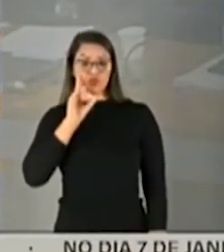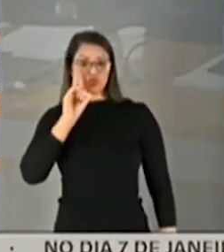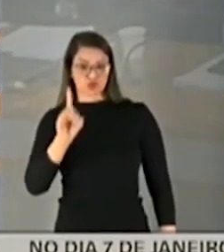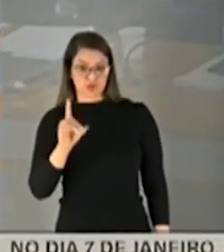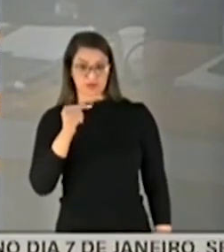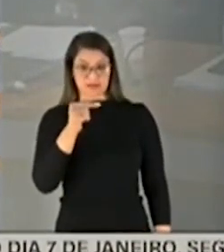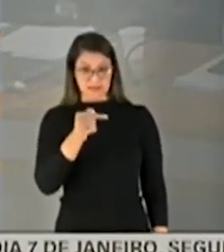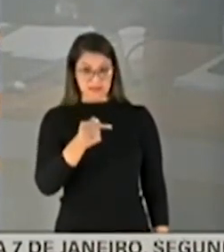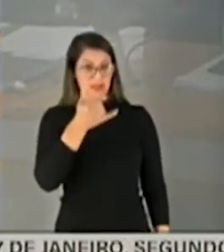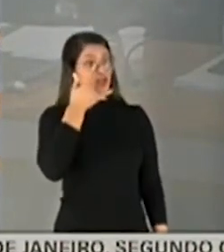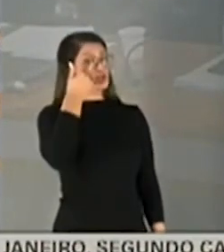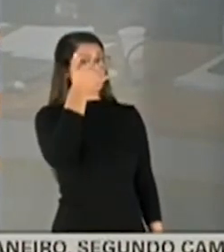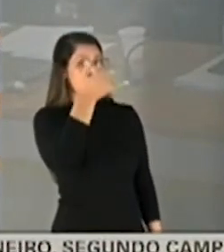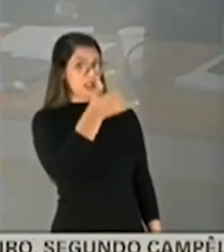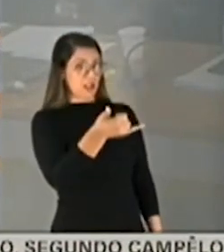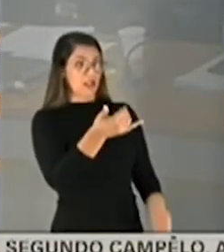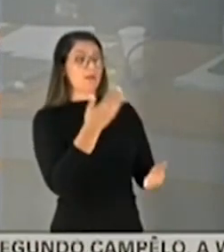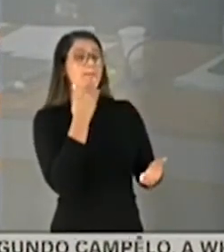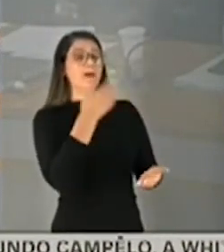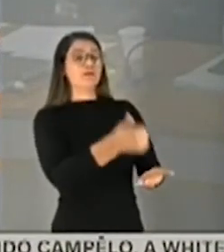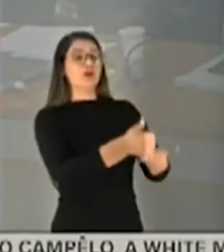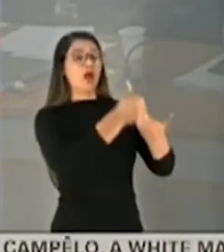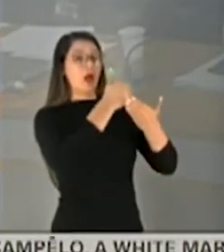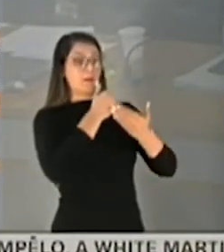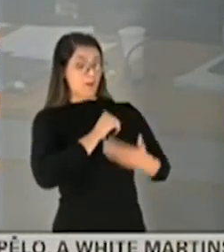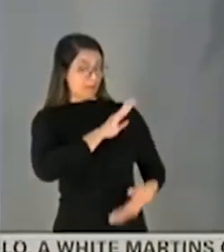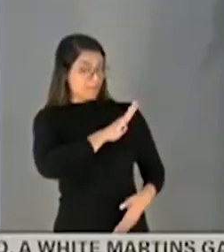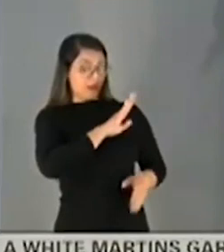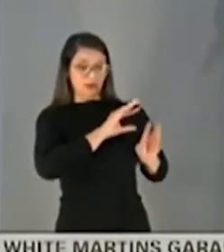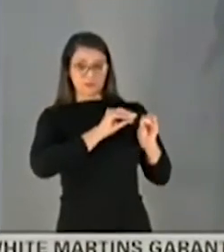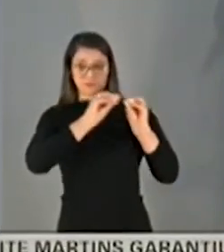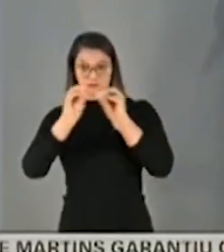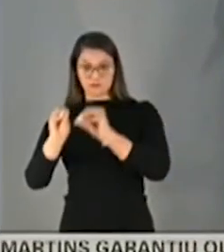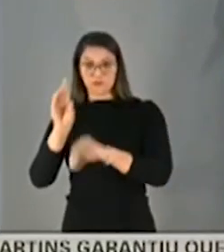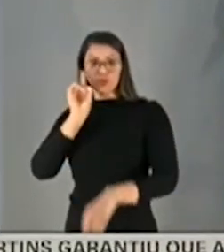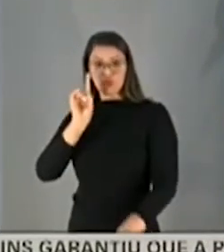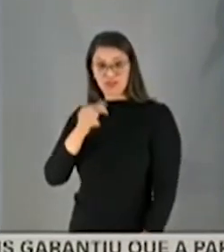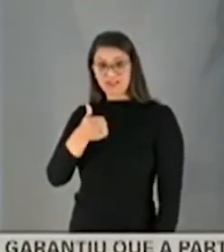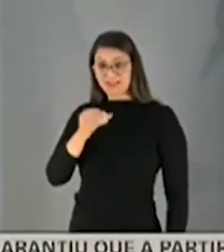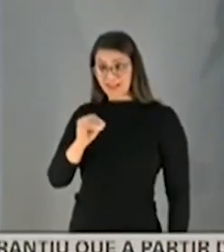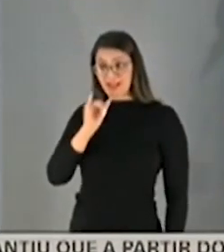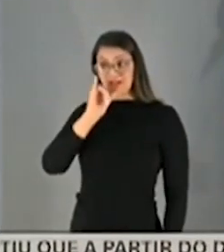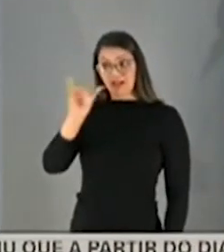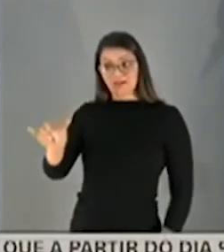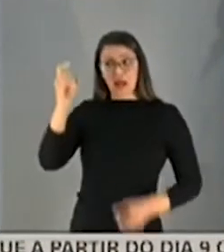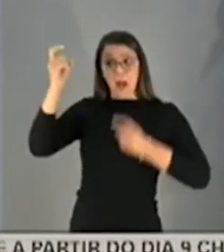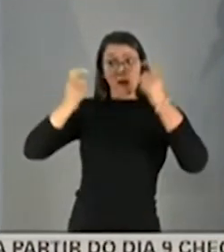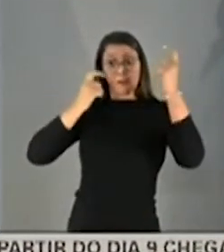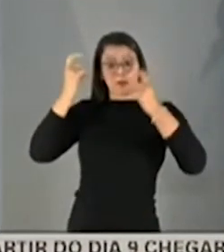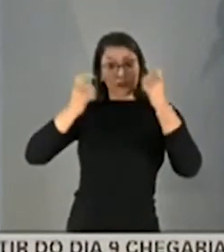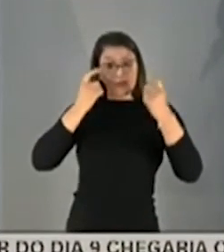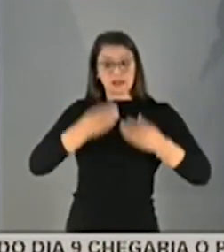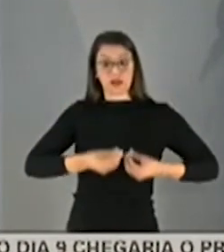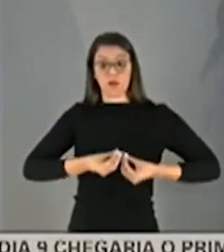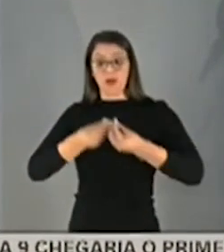foi a ligação para pedir apoio logístico para Belém, de Belém para Manaus. No dia 10 informei a preocupação com as entregas da